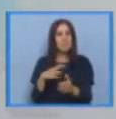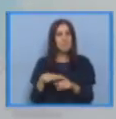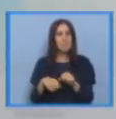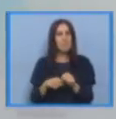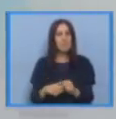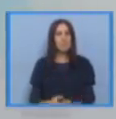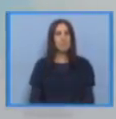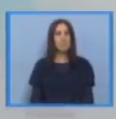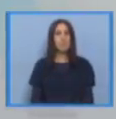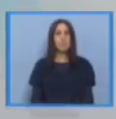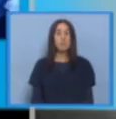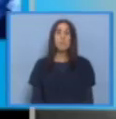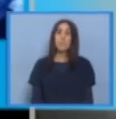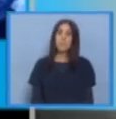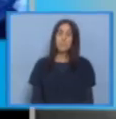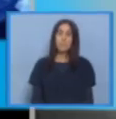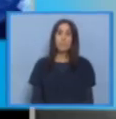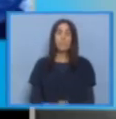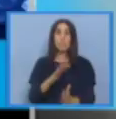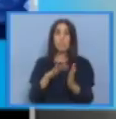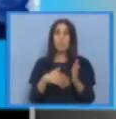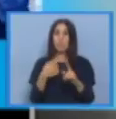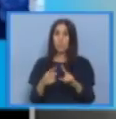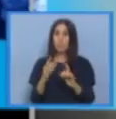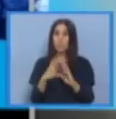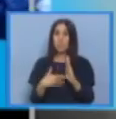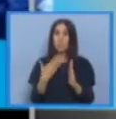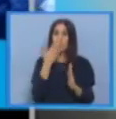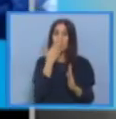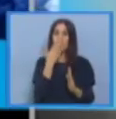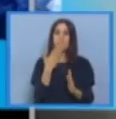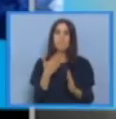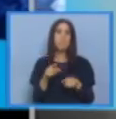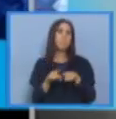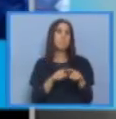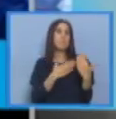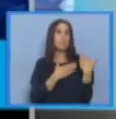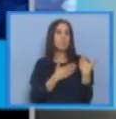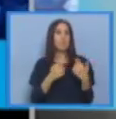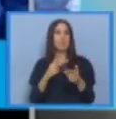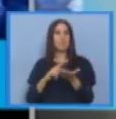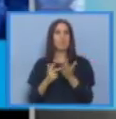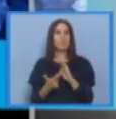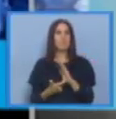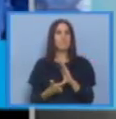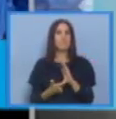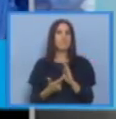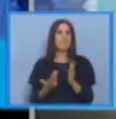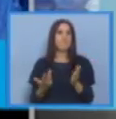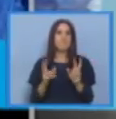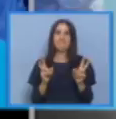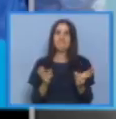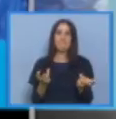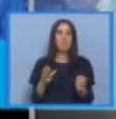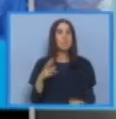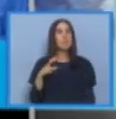tragédias. Aí entramos noutro plano, entramos num plano quase de responsabilidade política e técnica sobre... Bom, no